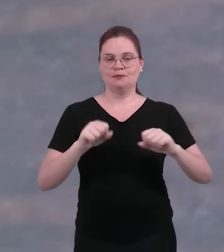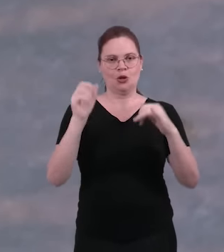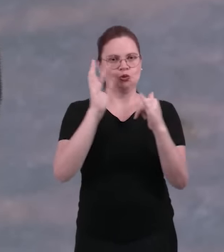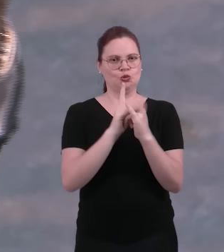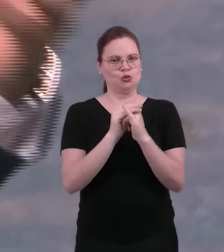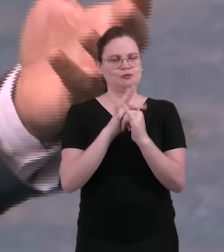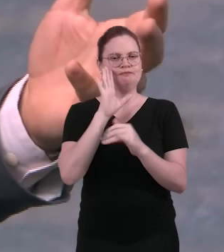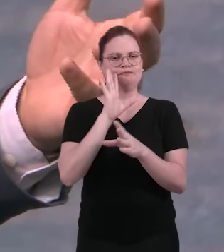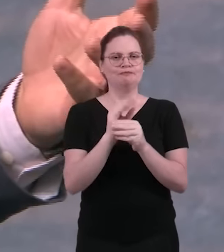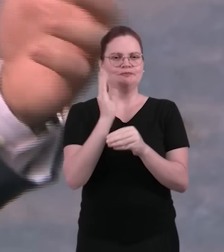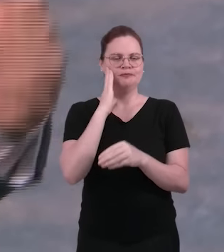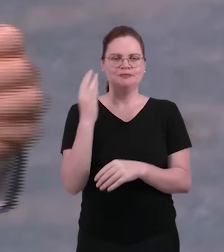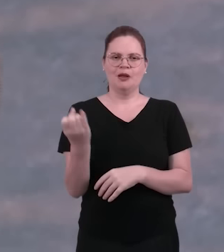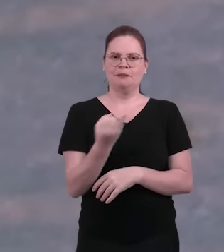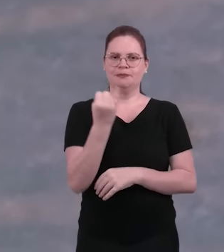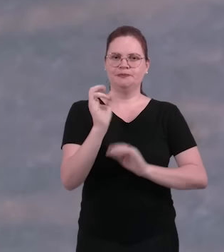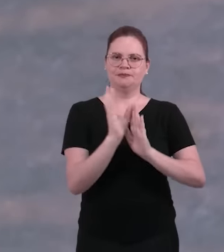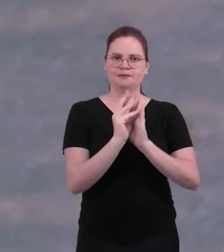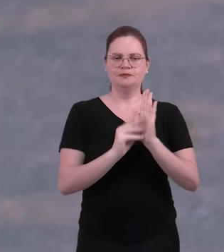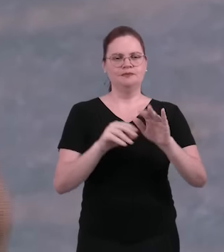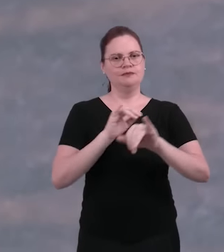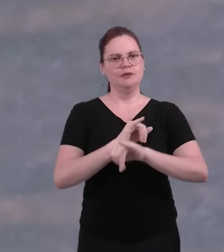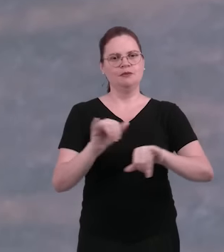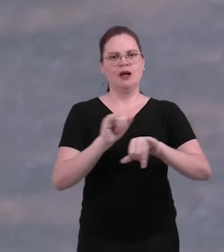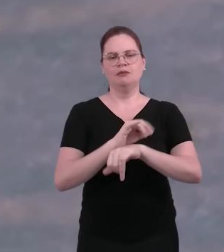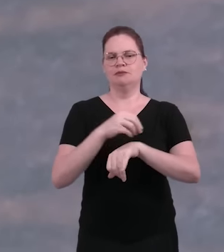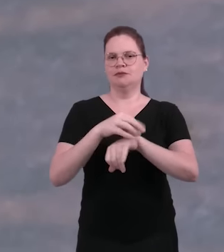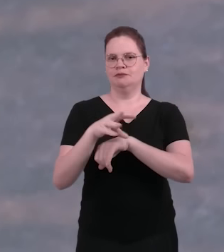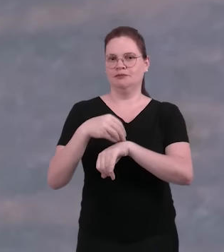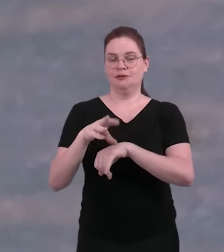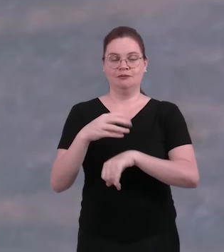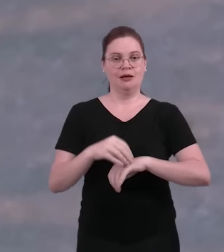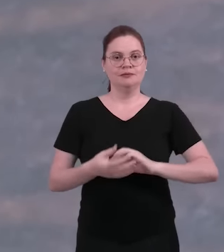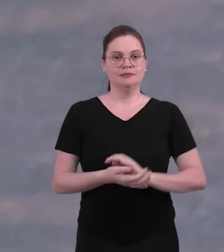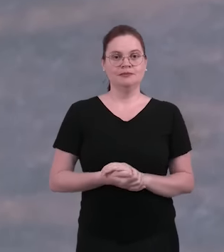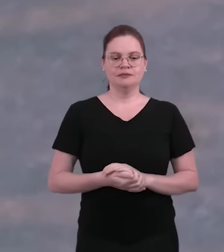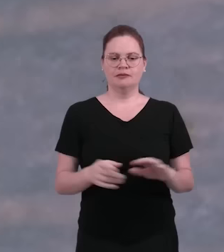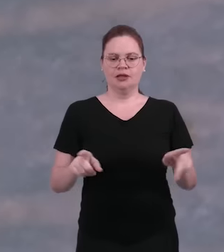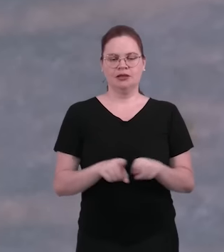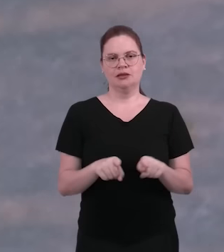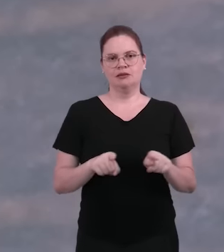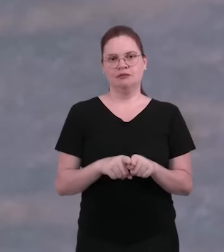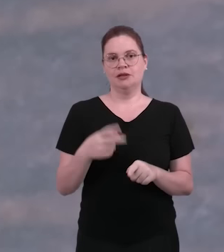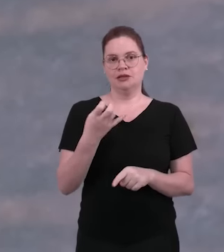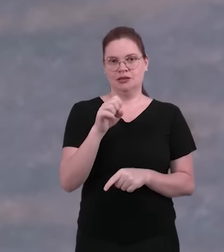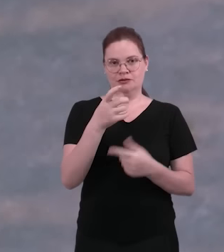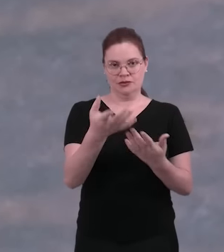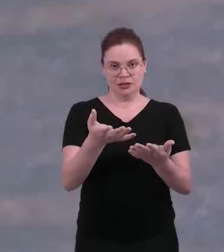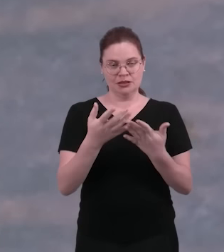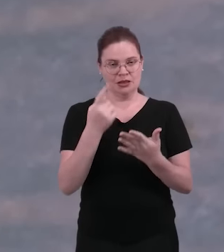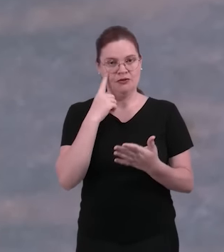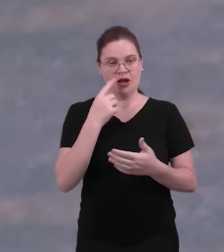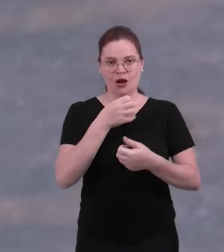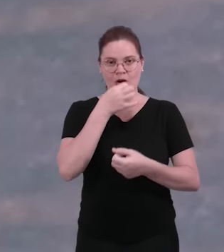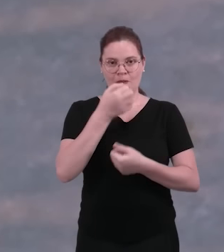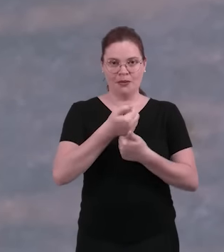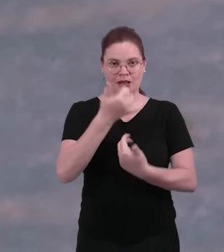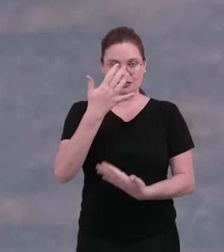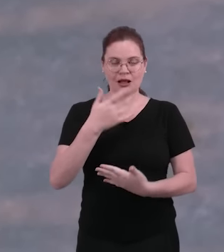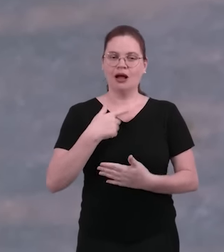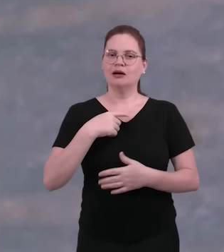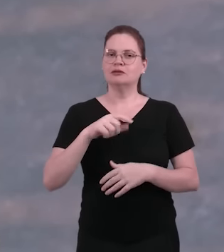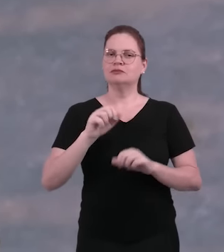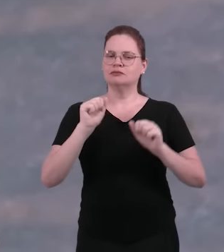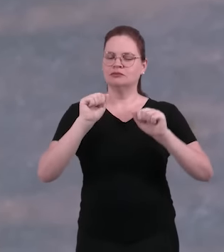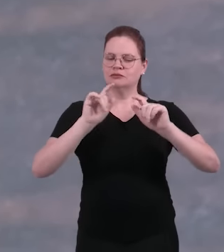maior relevância esse conteúdo e você participa disso. Inclusive, se você quiser, aí nos comentários, escreve, fala de onde você